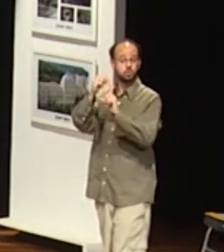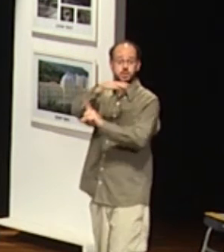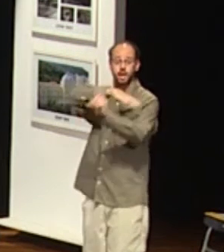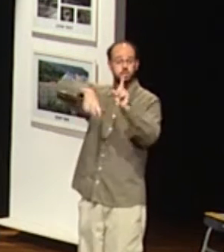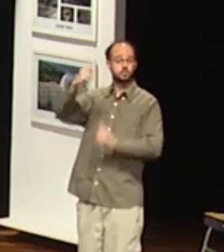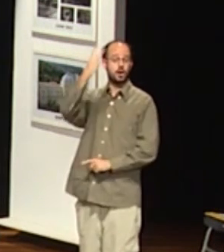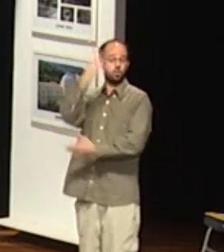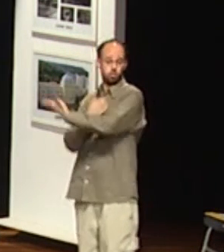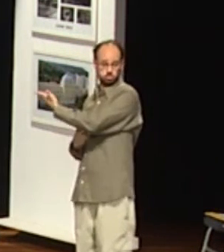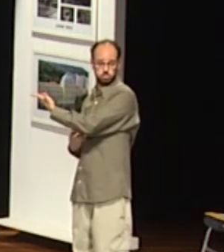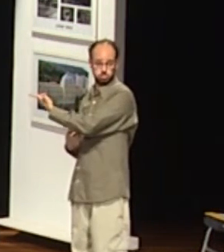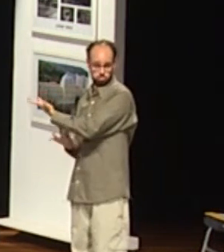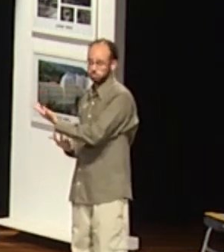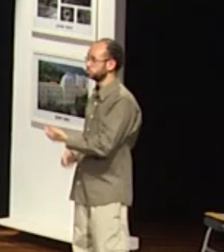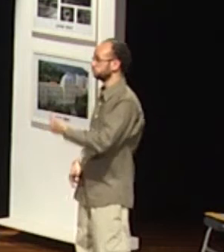24.